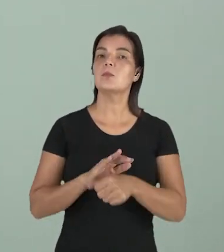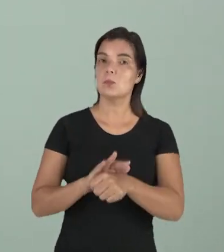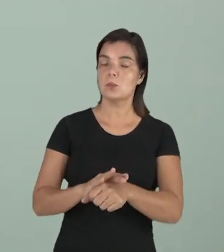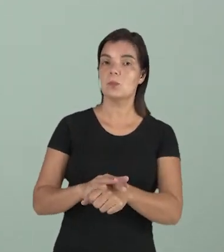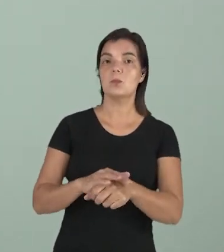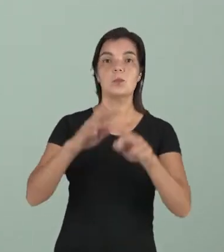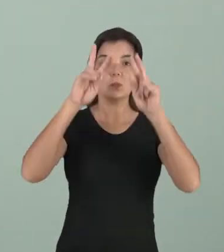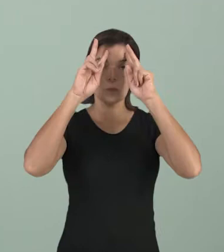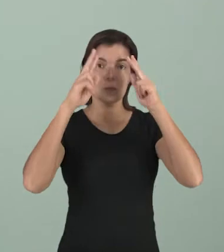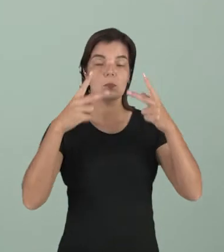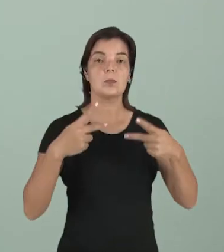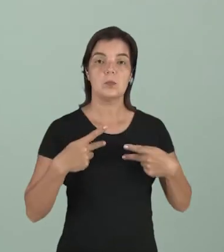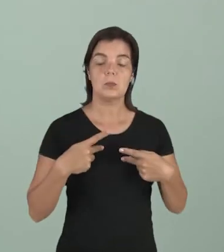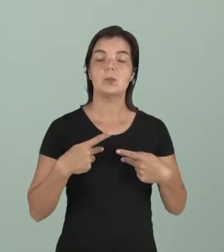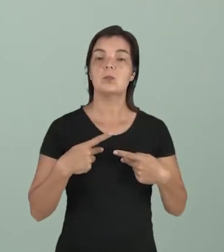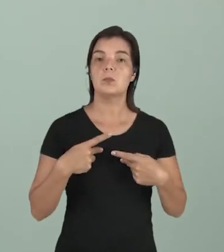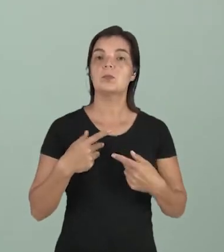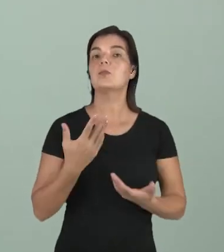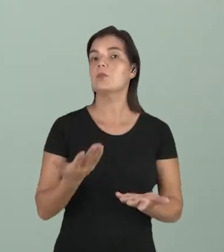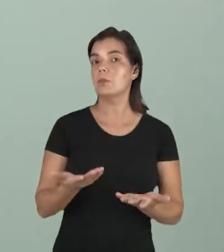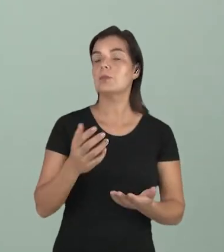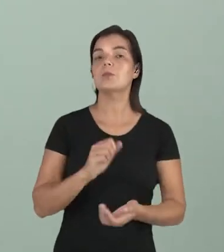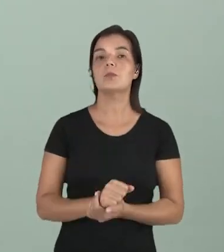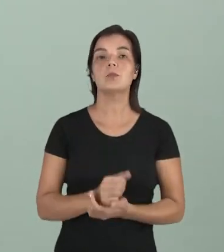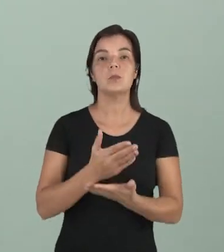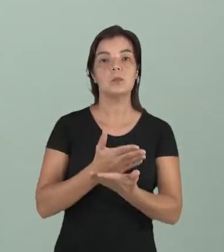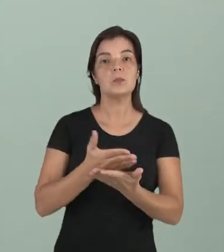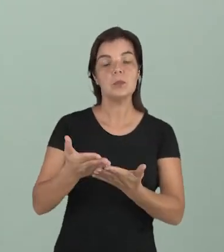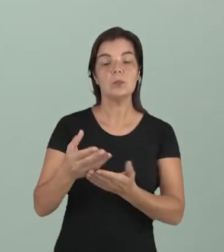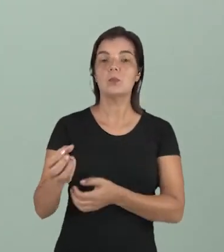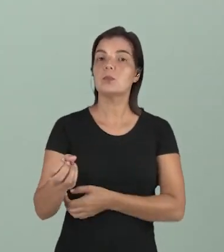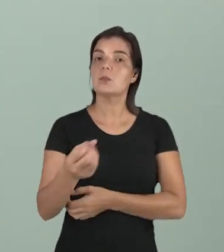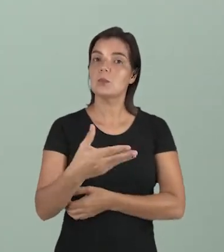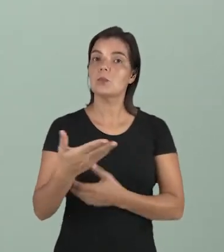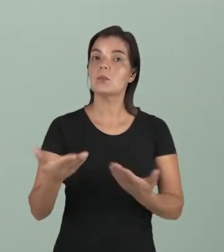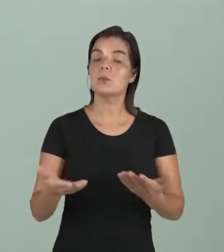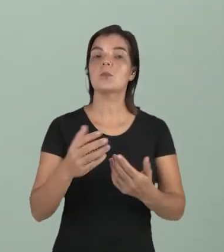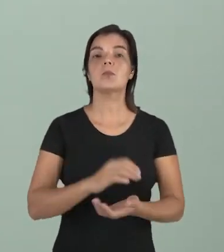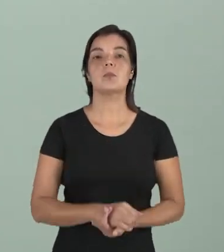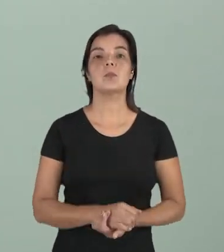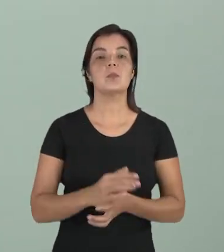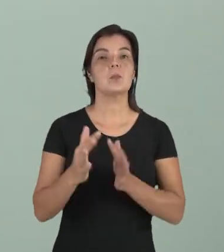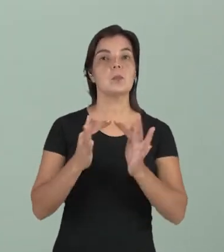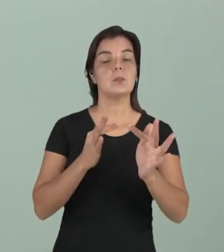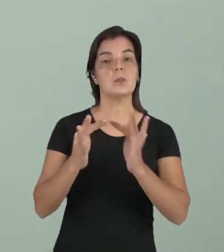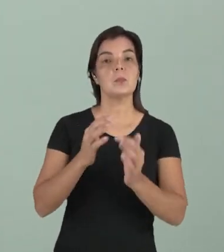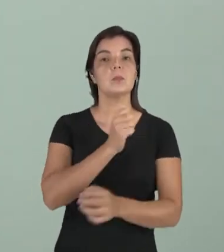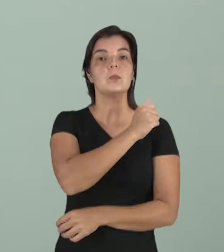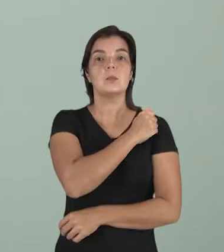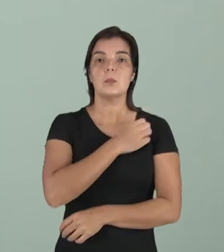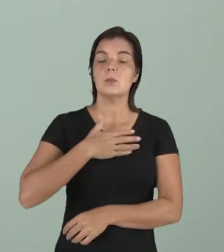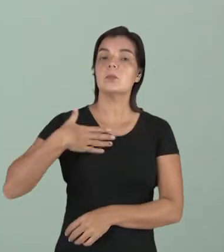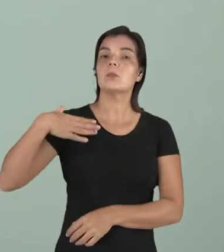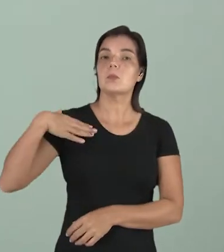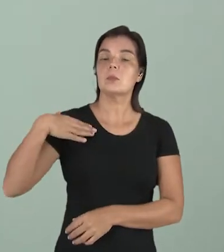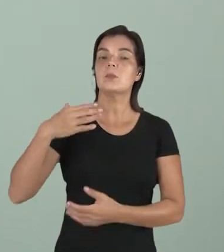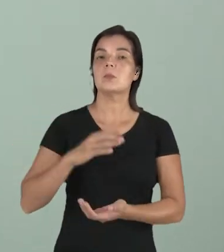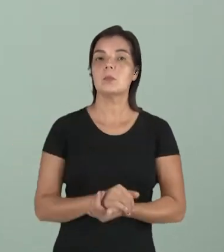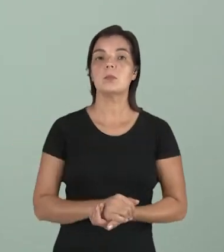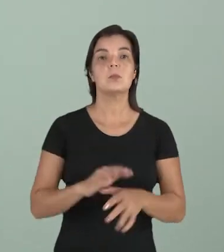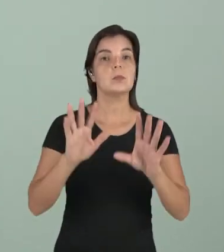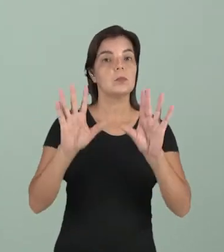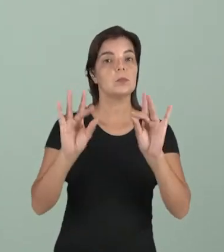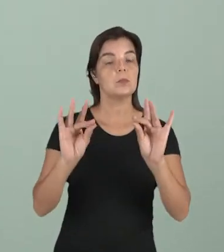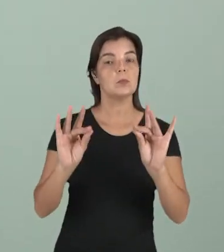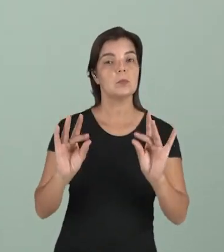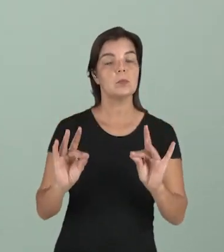do ser humano, para o bem-estar da humanidade. São os princípios da modernidade. Então, assim, a física aristotélica, eu não quero entrar em